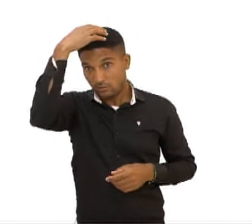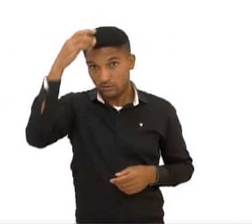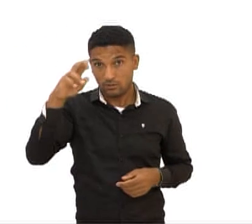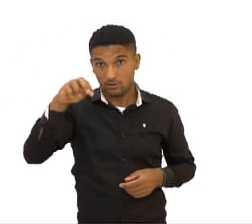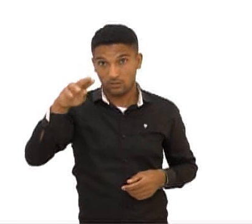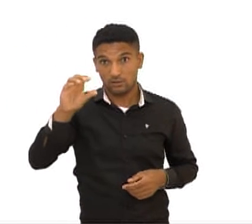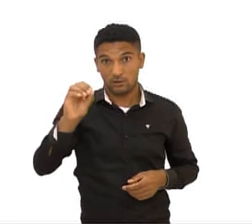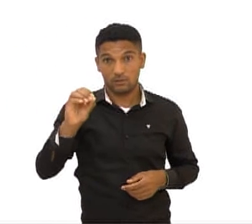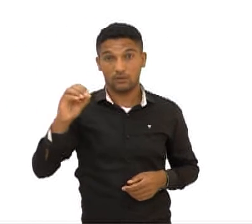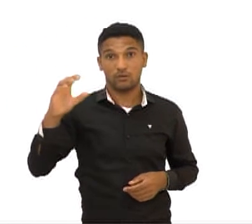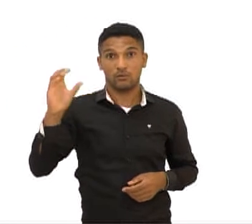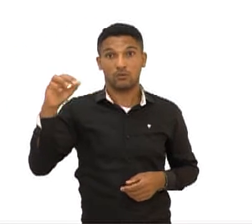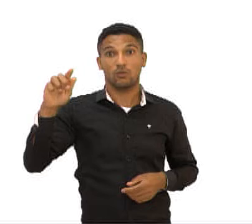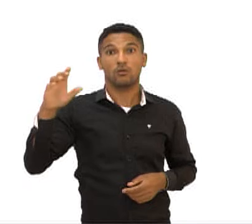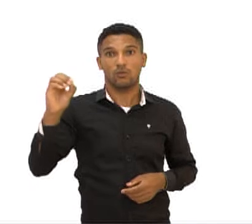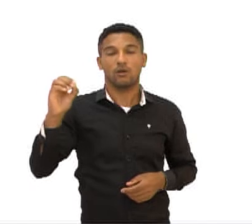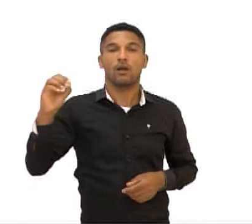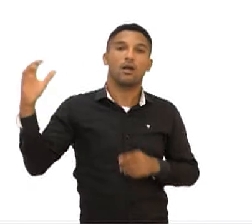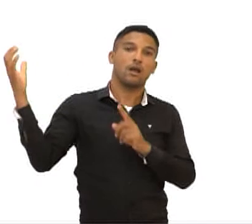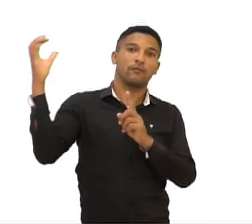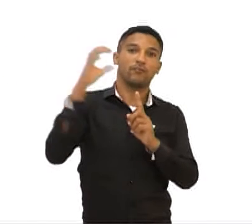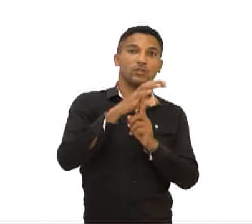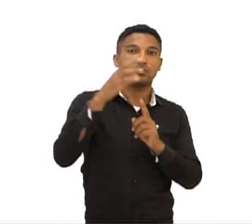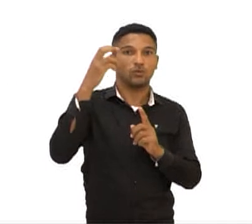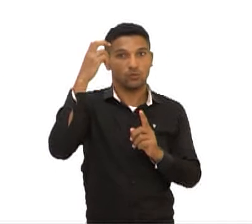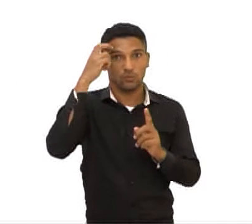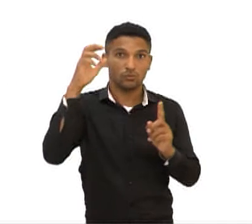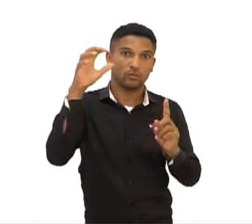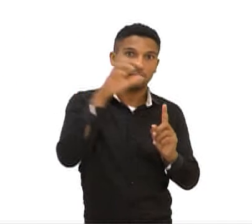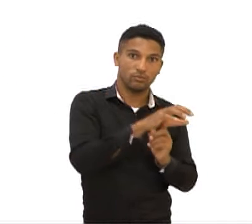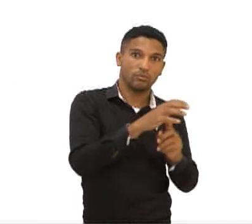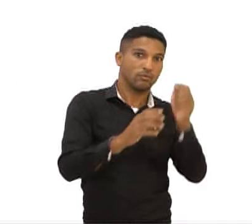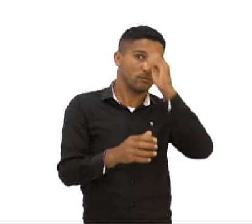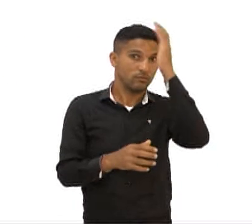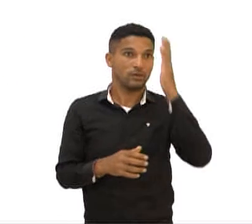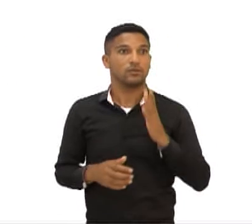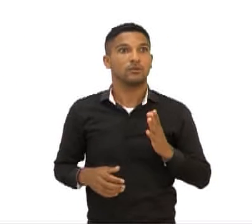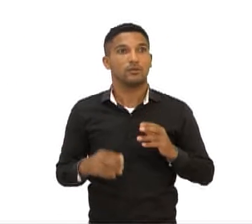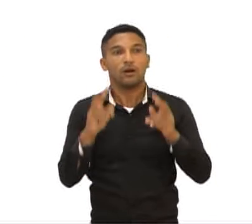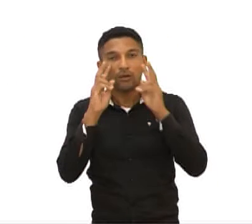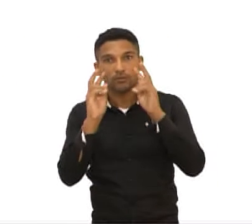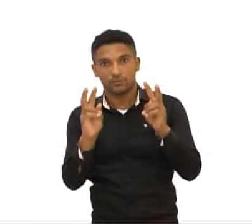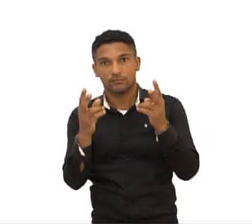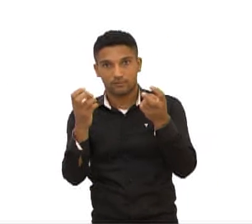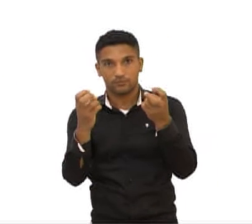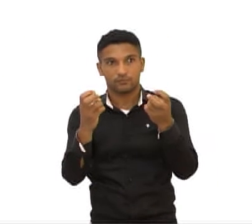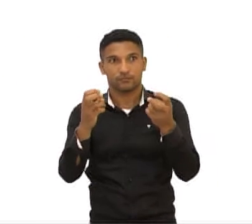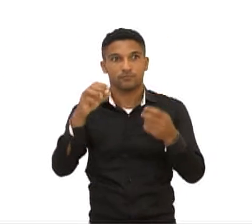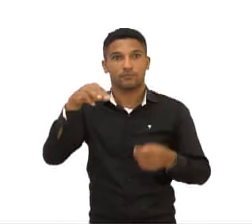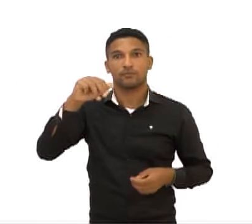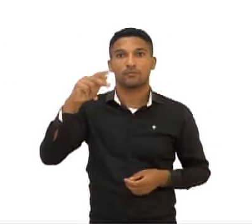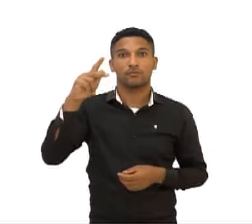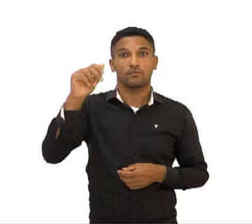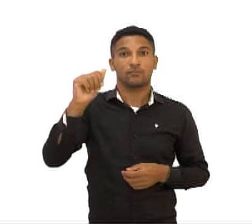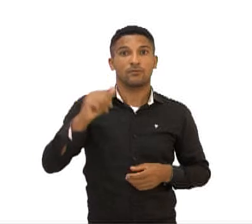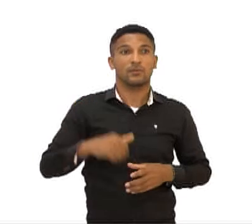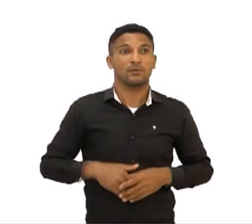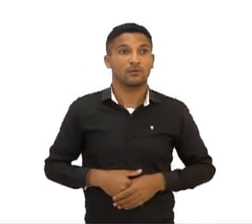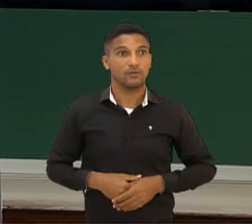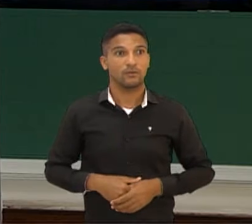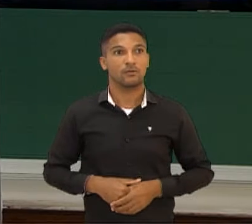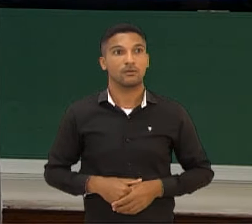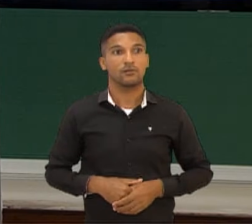os bantus aqui, né, na parte mais marrom do mapa da África, e vocês vão ver que eles vão para